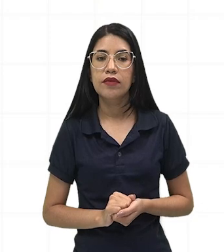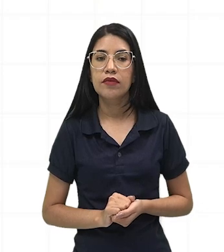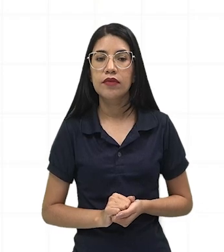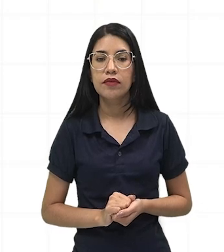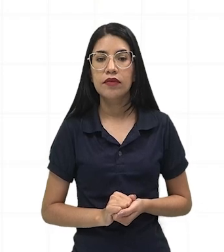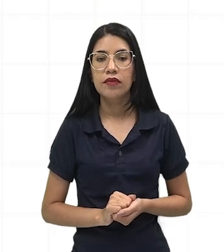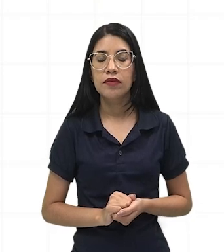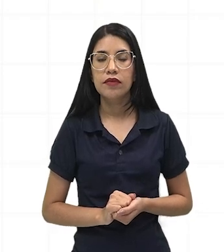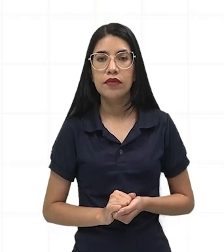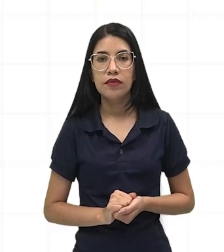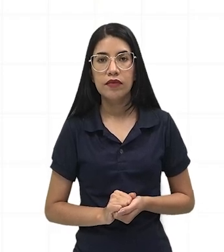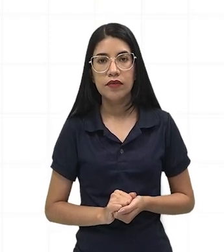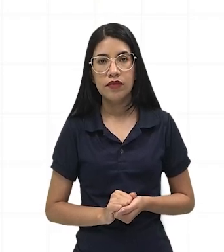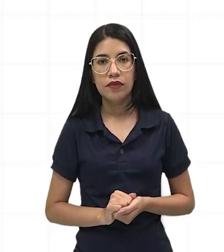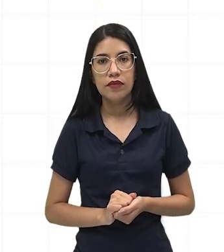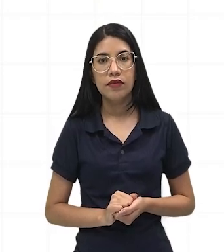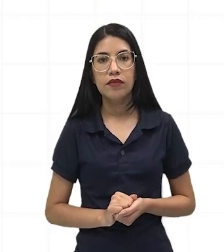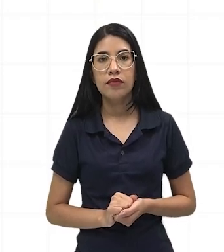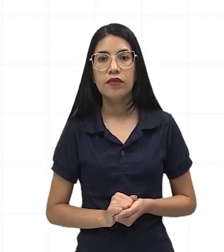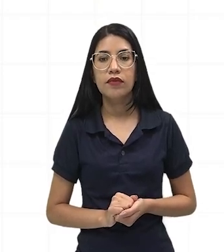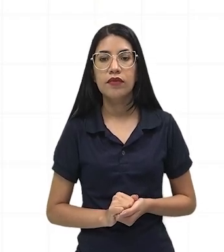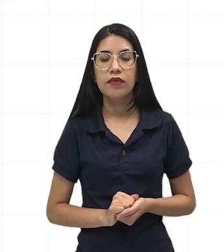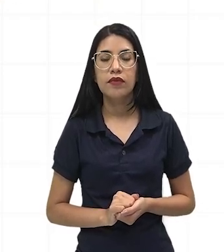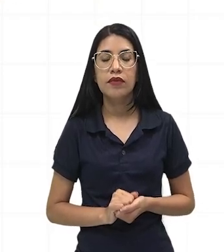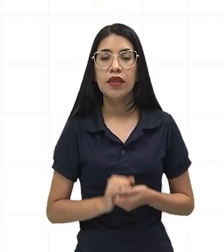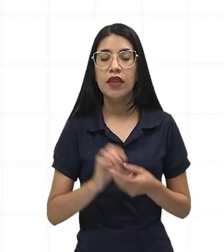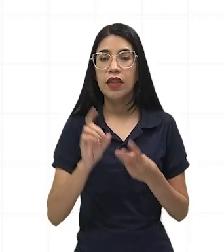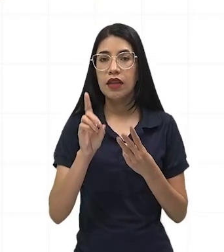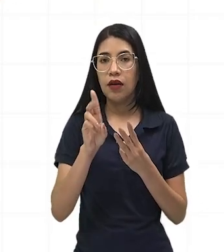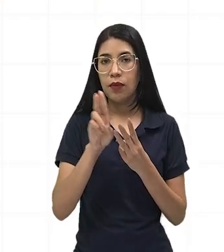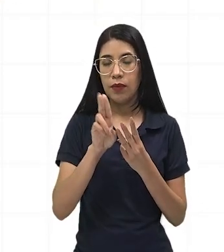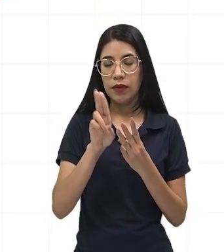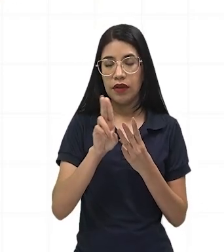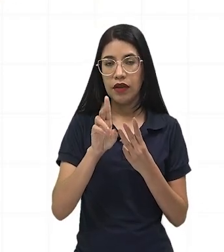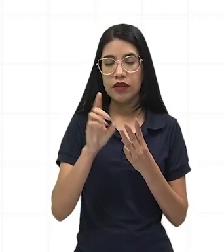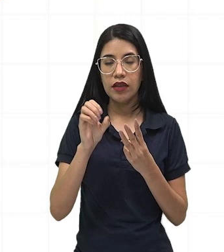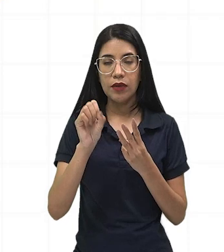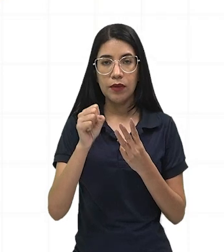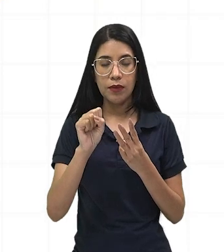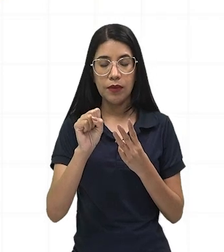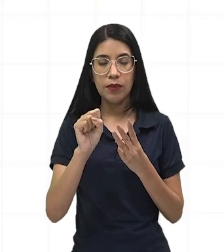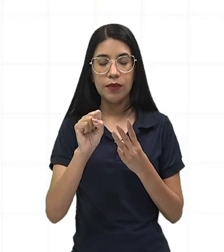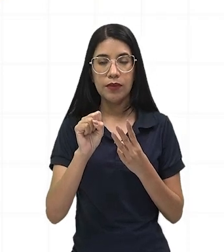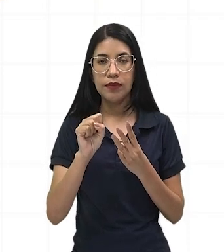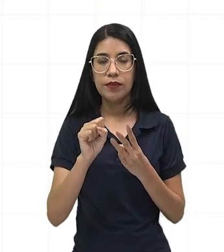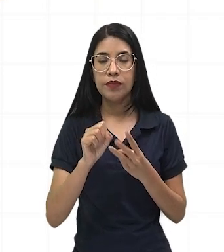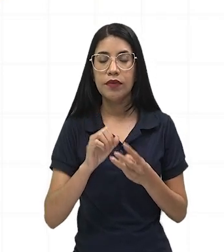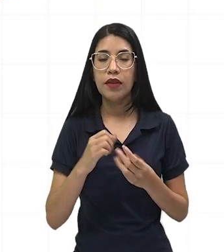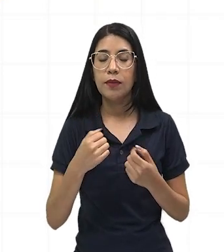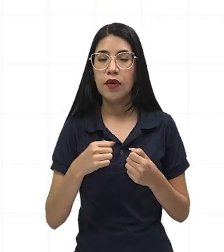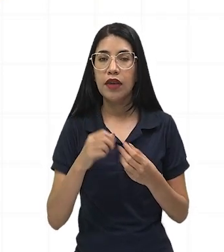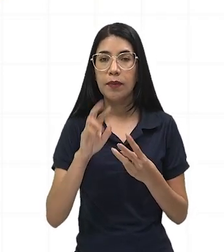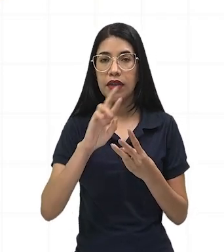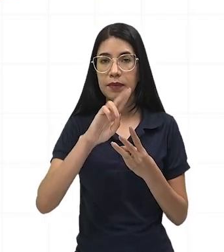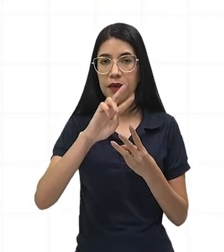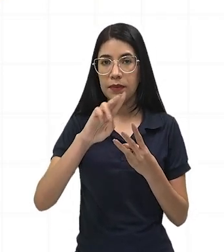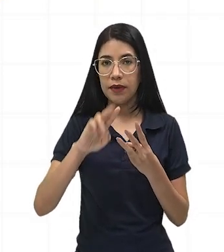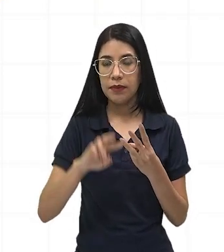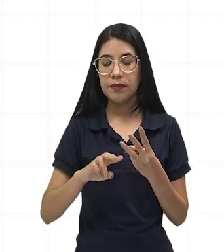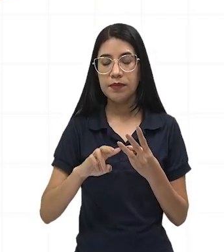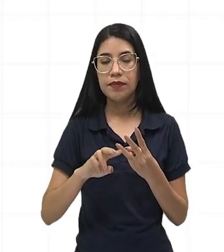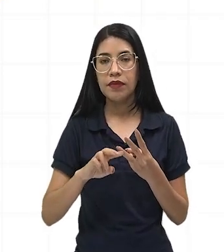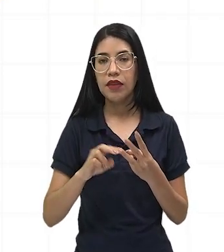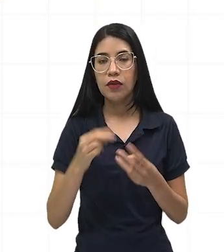automaticamente eu tenho 8 para a unidade, né? Porque como é distinto, não pode